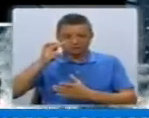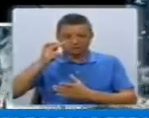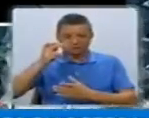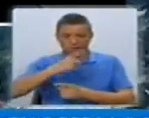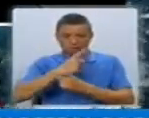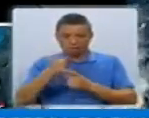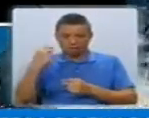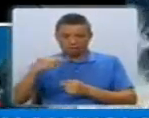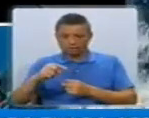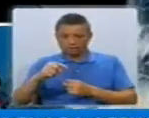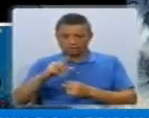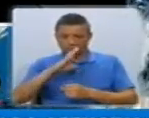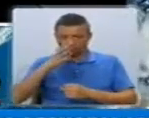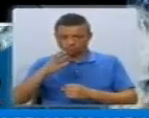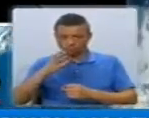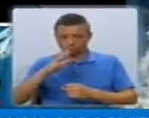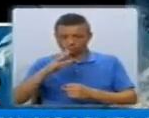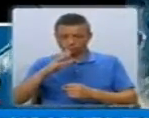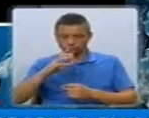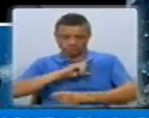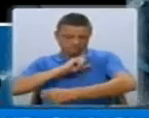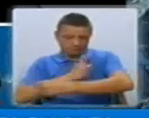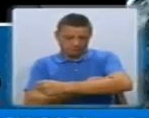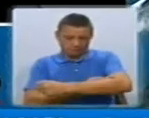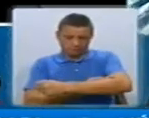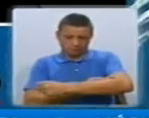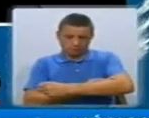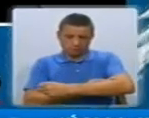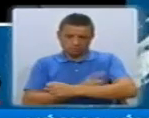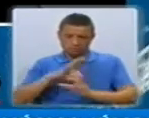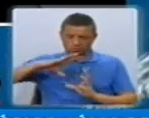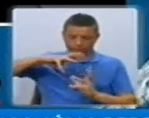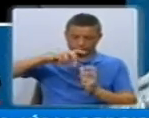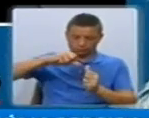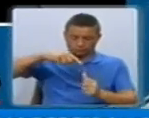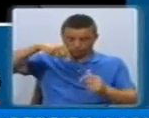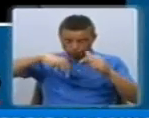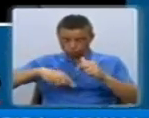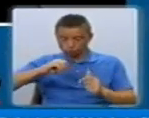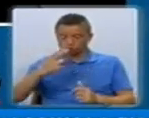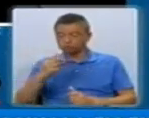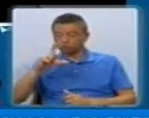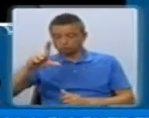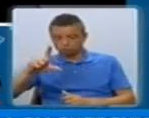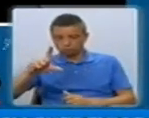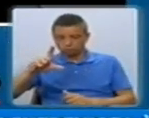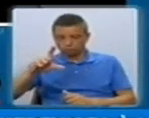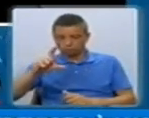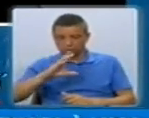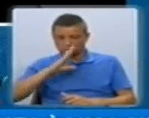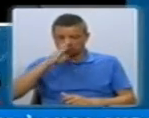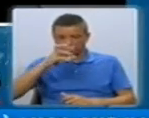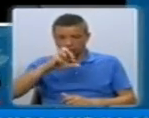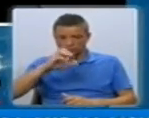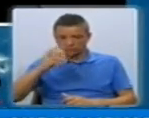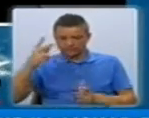impacto extremamente forte, extremamente poderoso, no polo sul de Vesta, e que terá até escavado cerca de